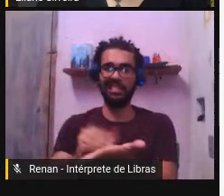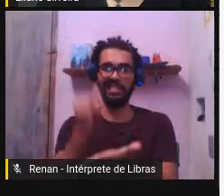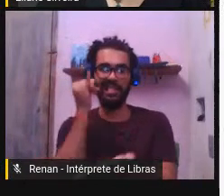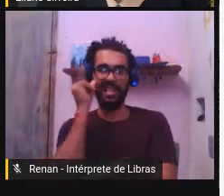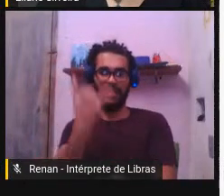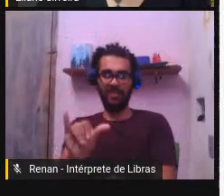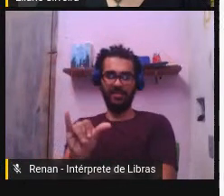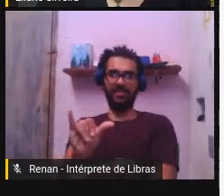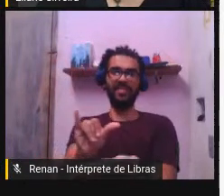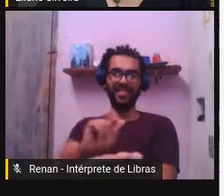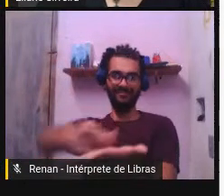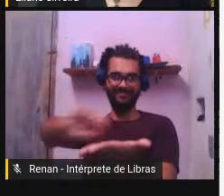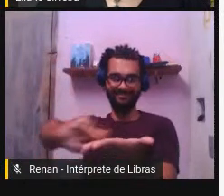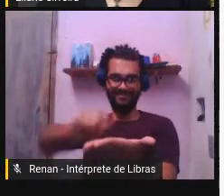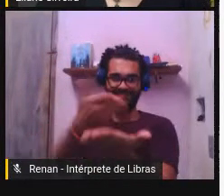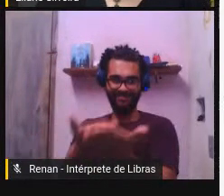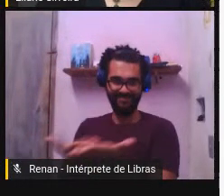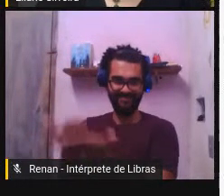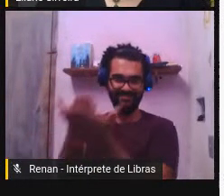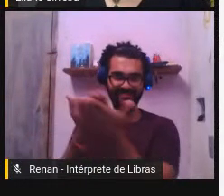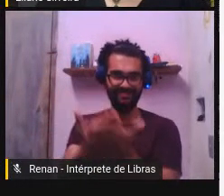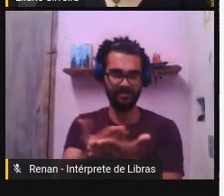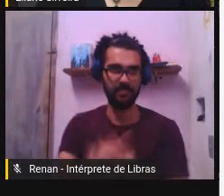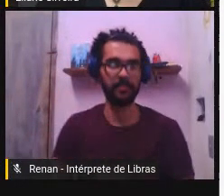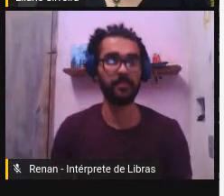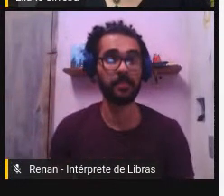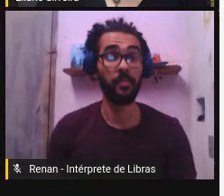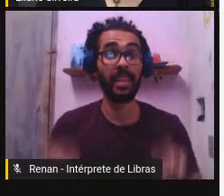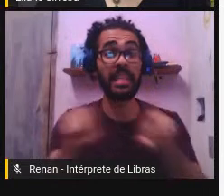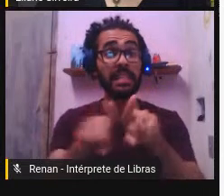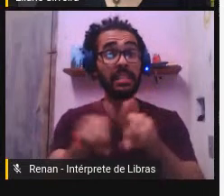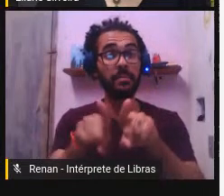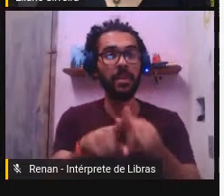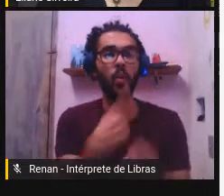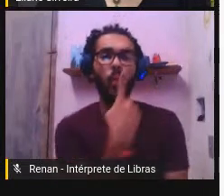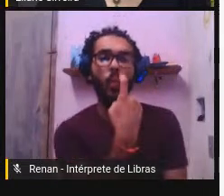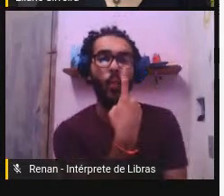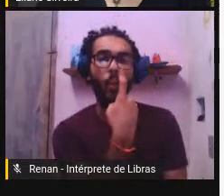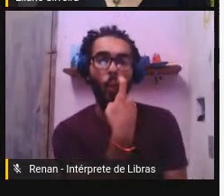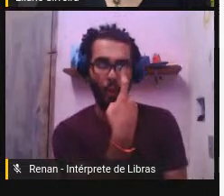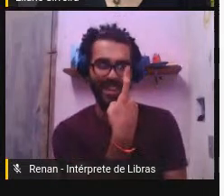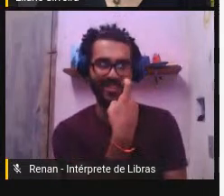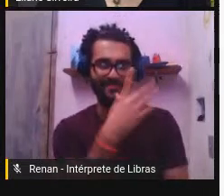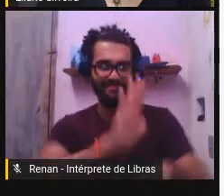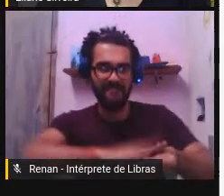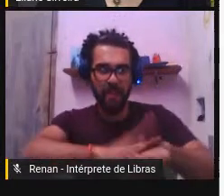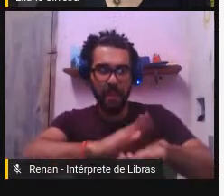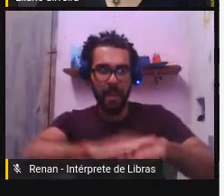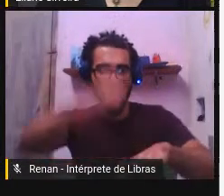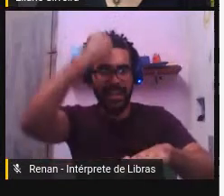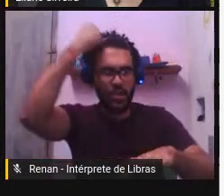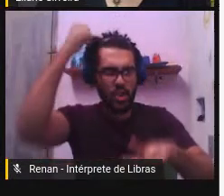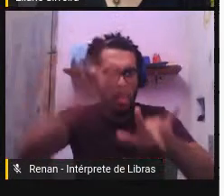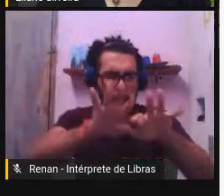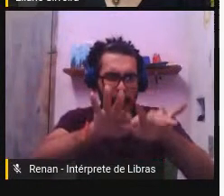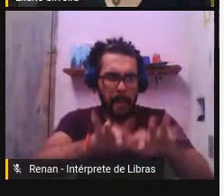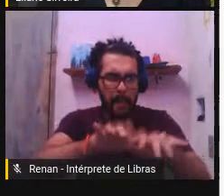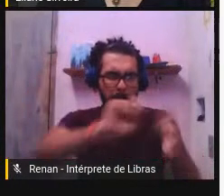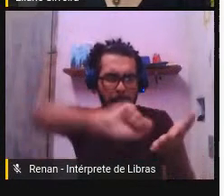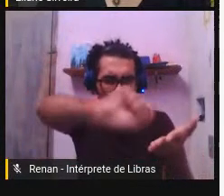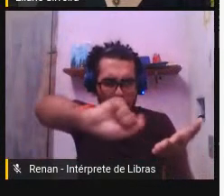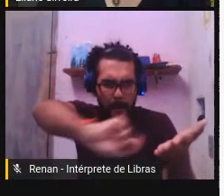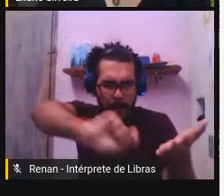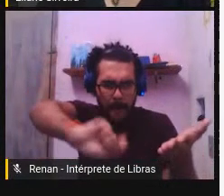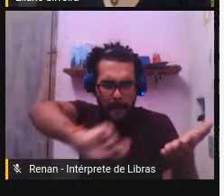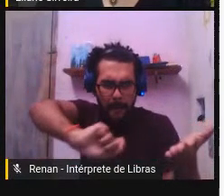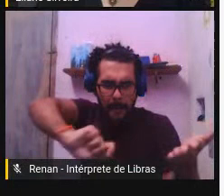Vida e tema dos souvenirs, não teve o merecido destino, como lembra a estudiosa desse trabalho do Genevino, Amarri José